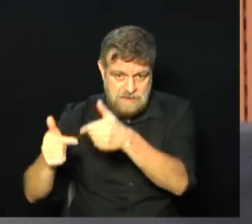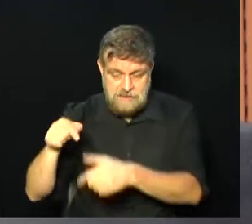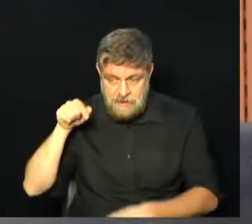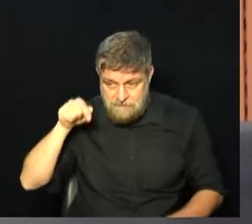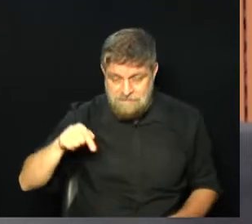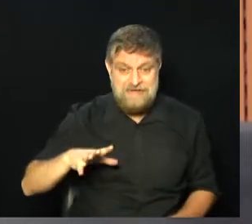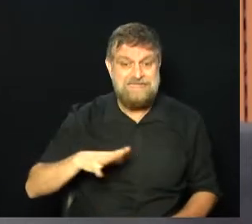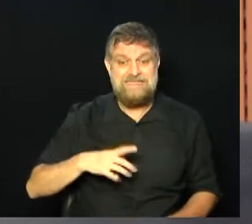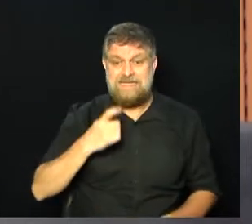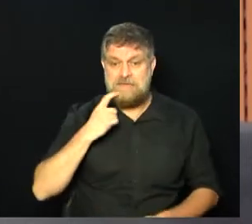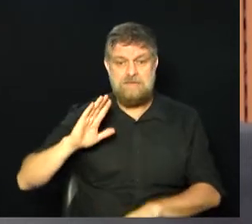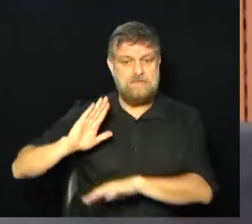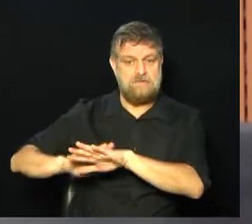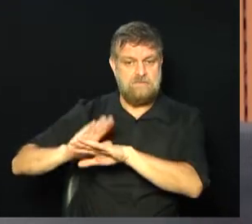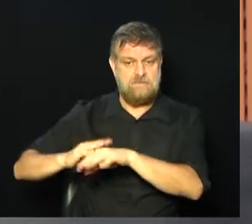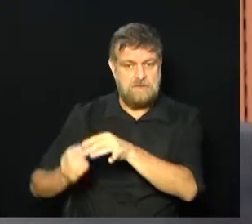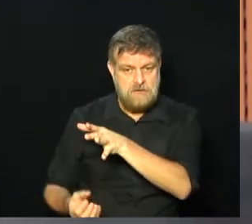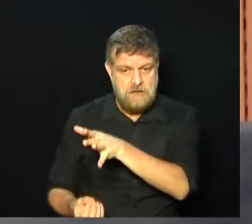aqui em Campinas,